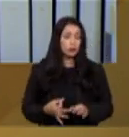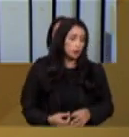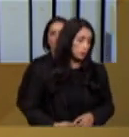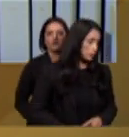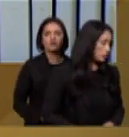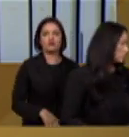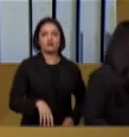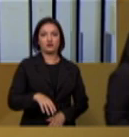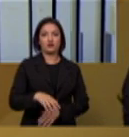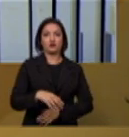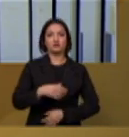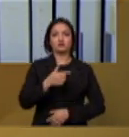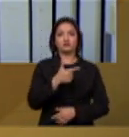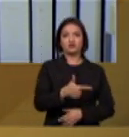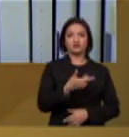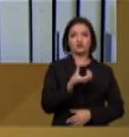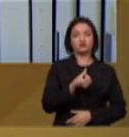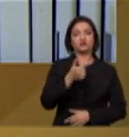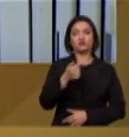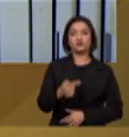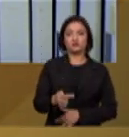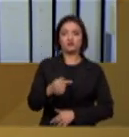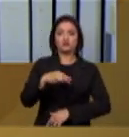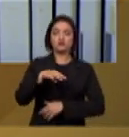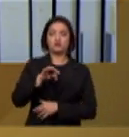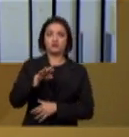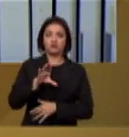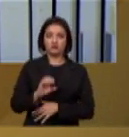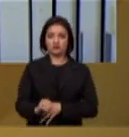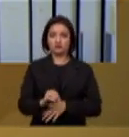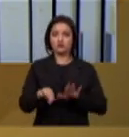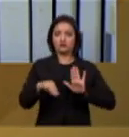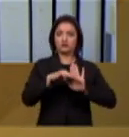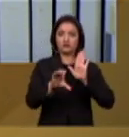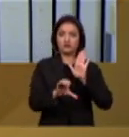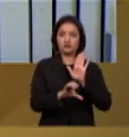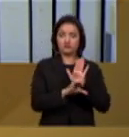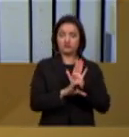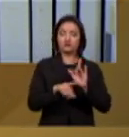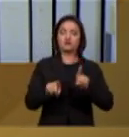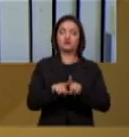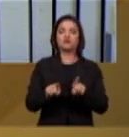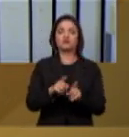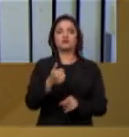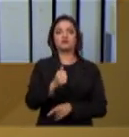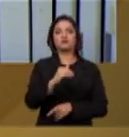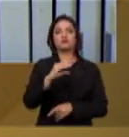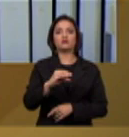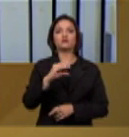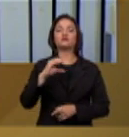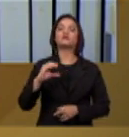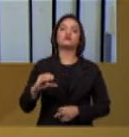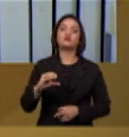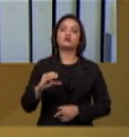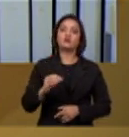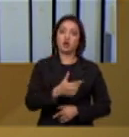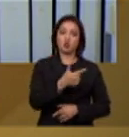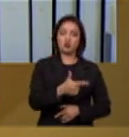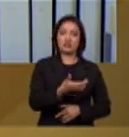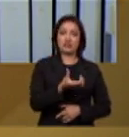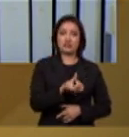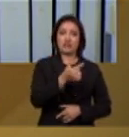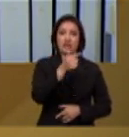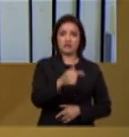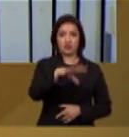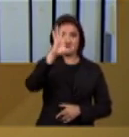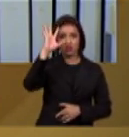267 méritos cautelares e referendos referentes a ações de controle concentrado. Dessas